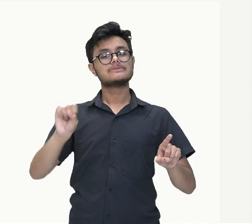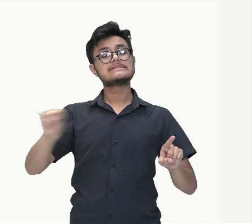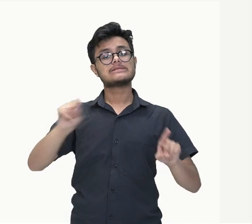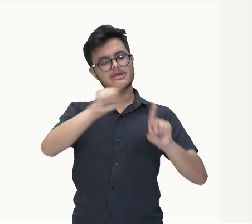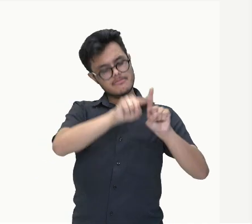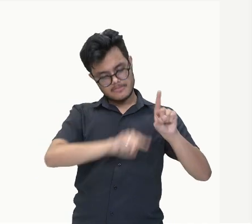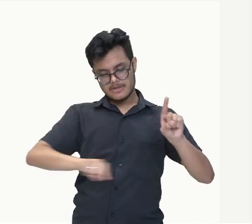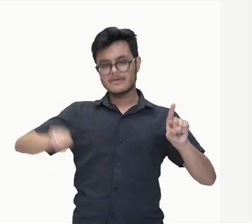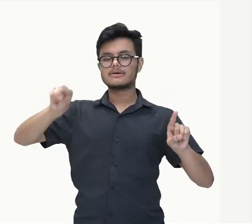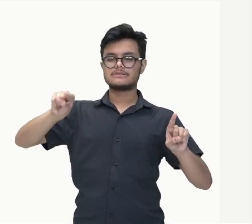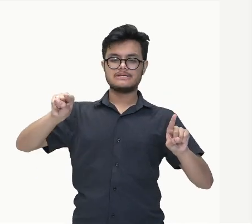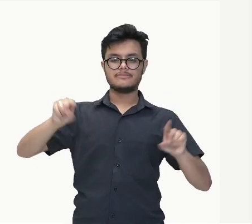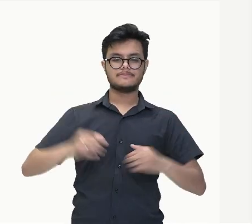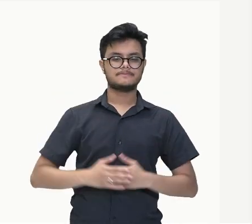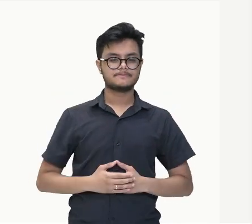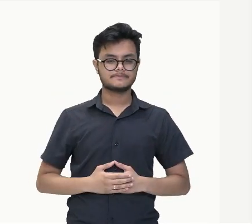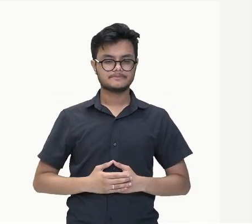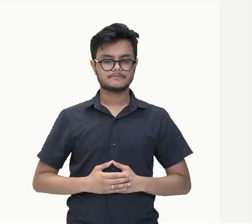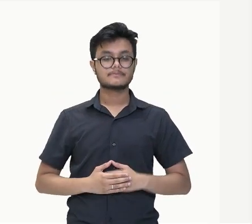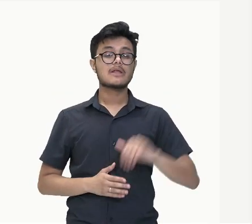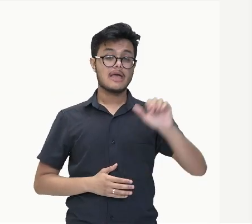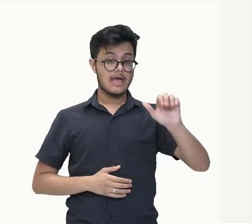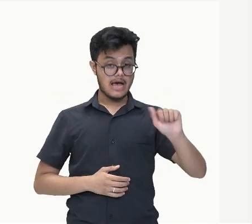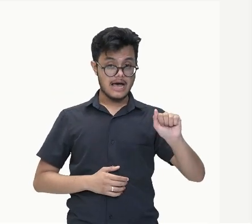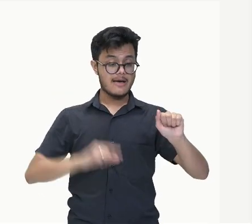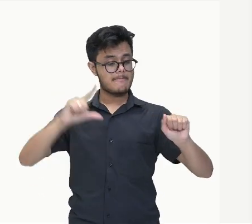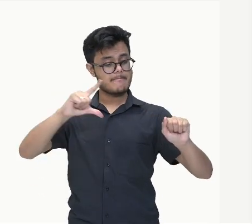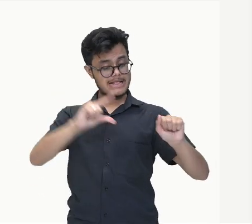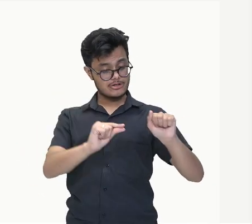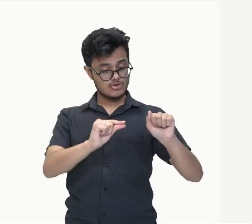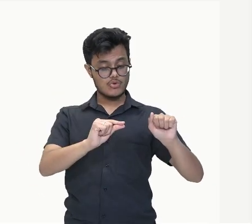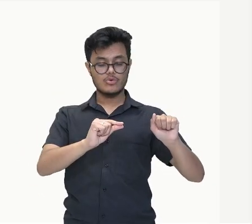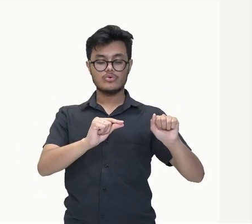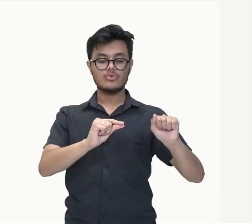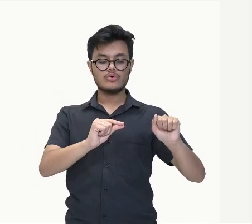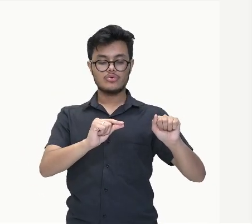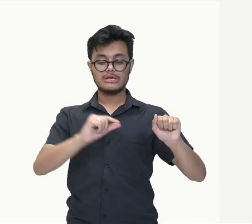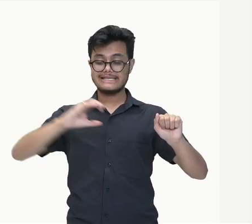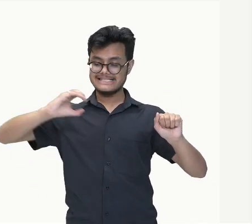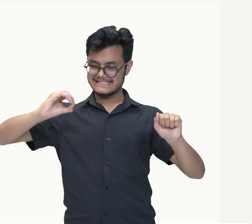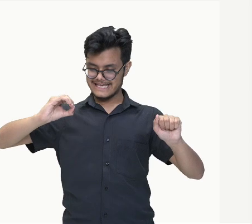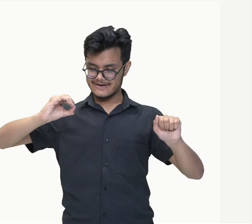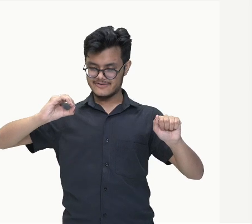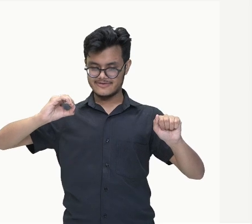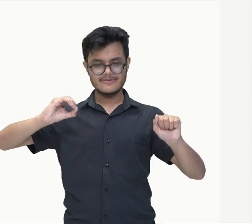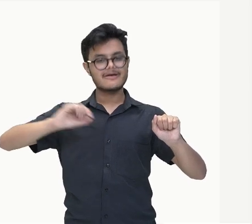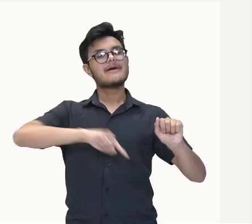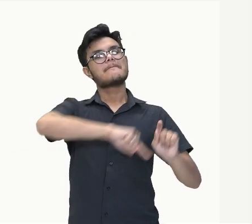É o que nós temos aqui, ó. A menor do que zero, concavidade, ó, para baixo.